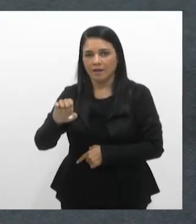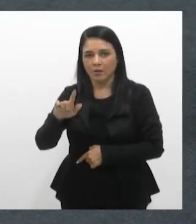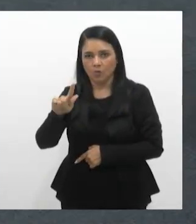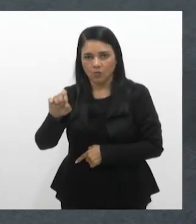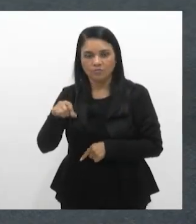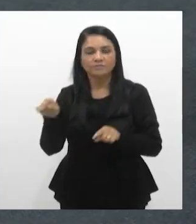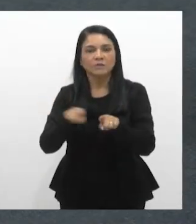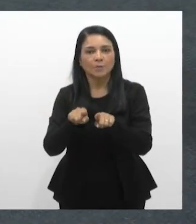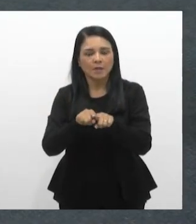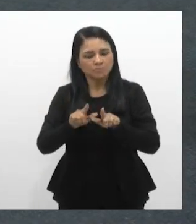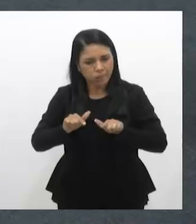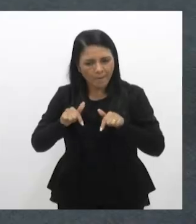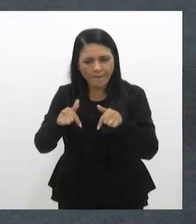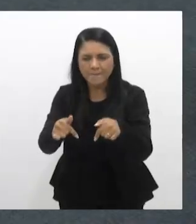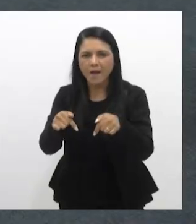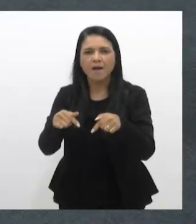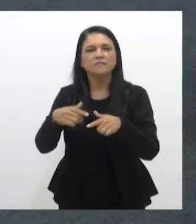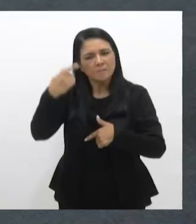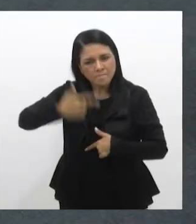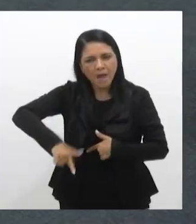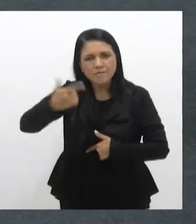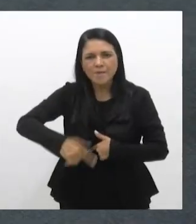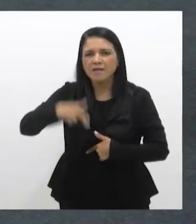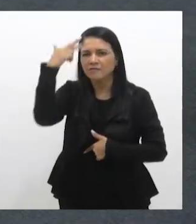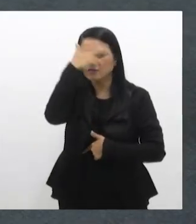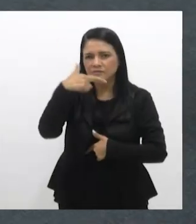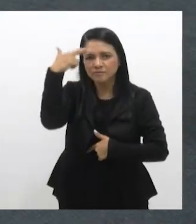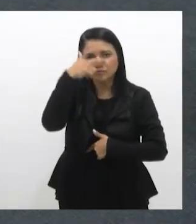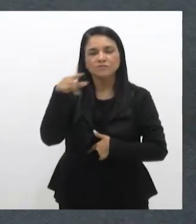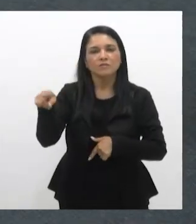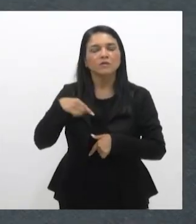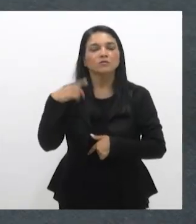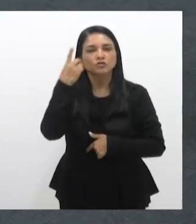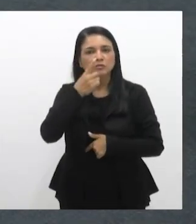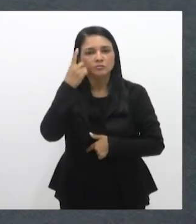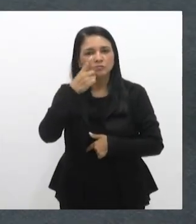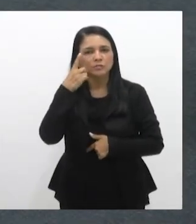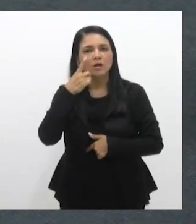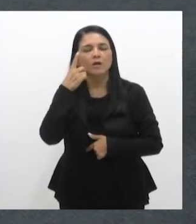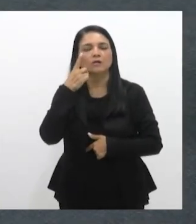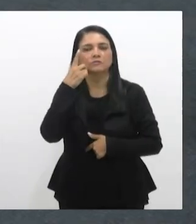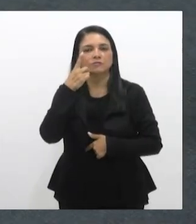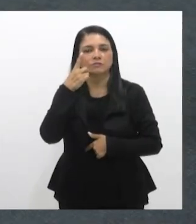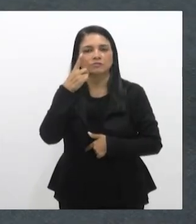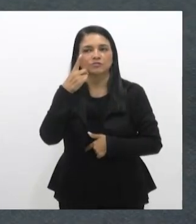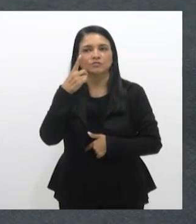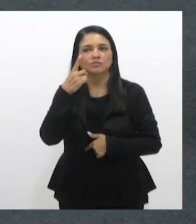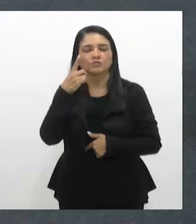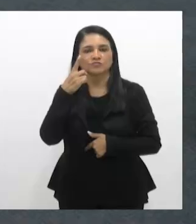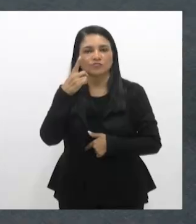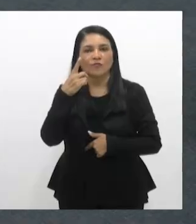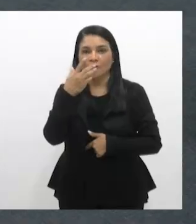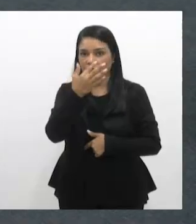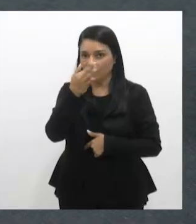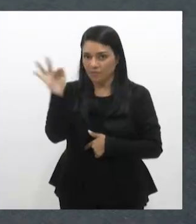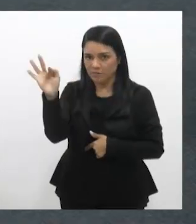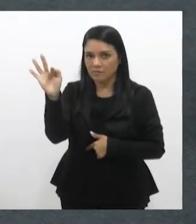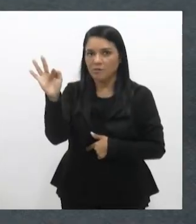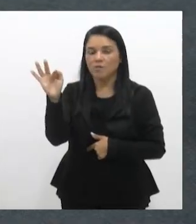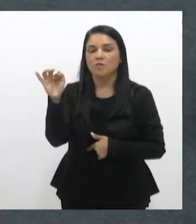tem que fazer mais essas fiscalizações. Eu acho que os deputados também, que a nível